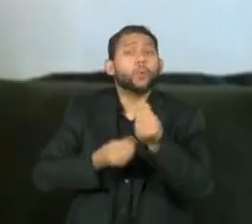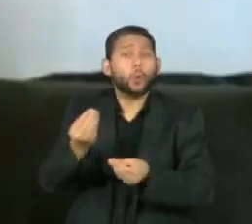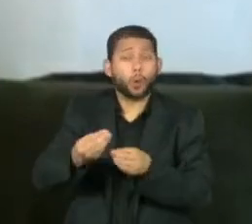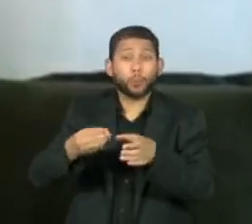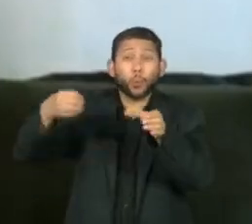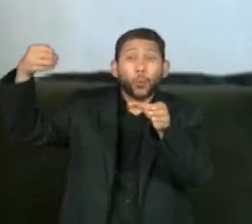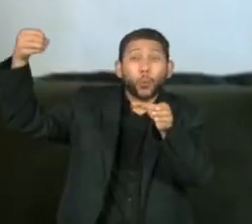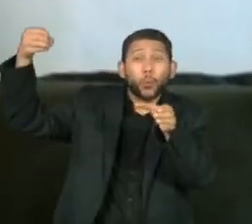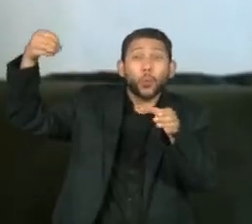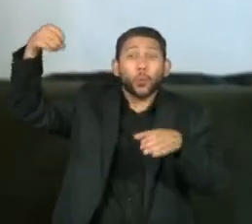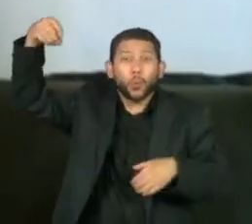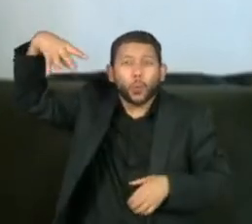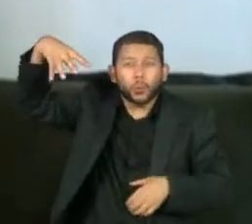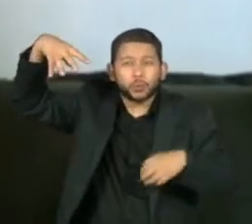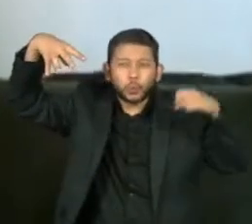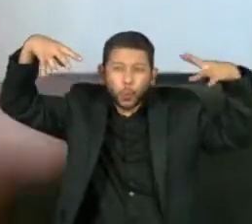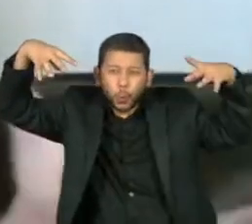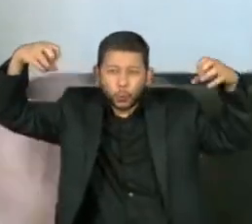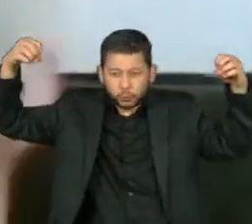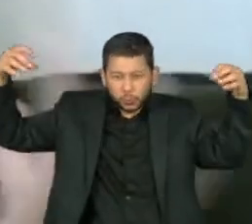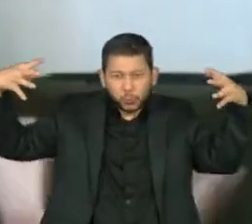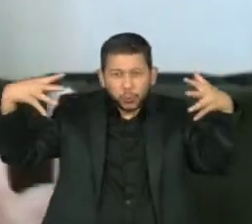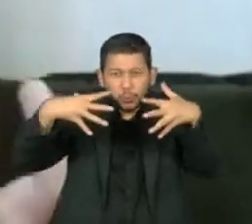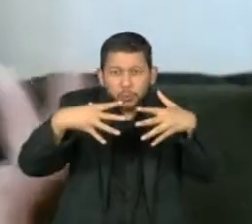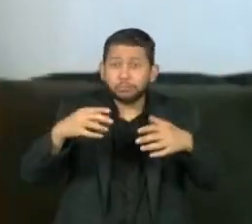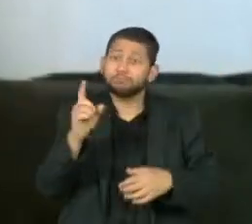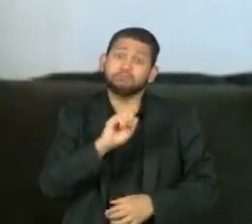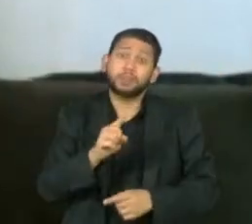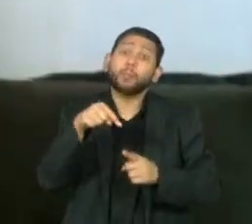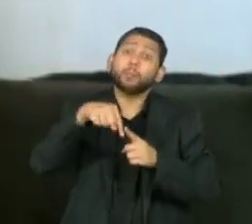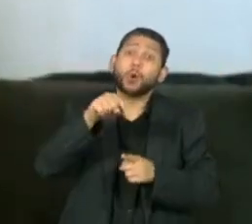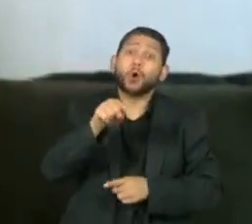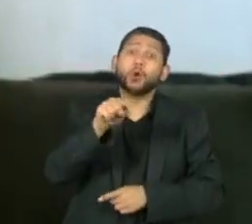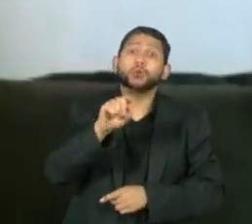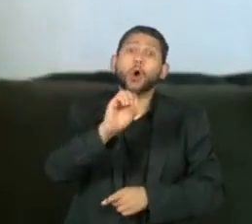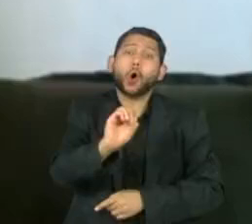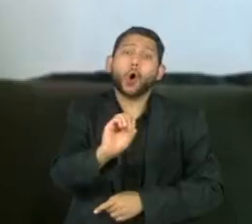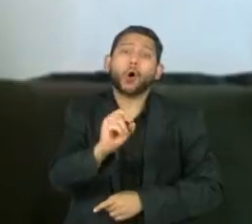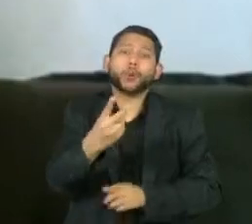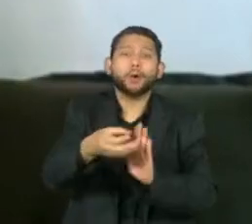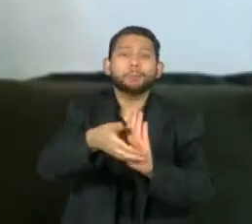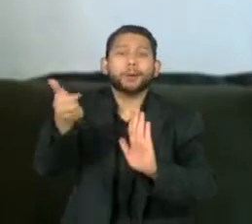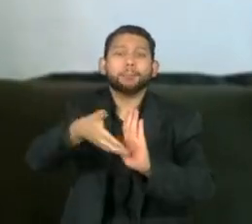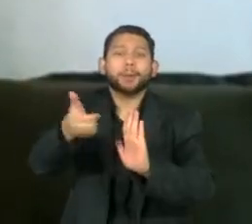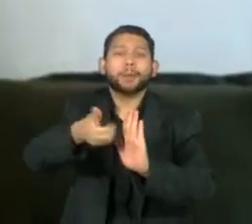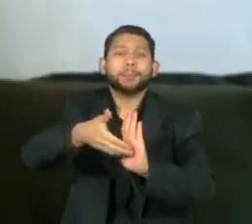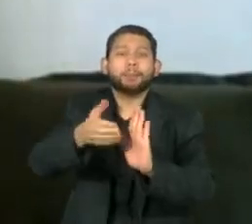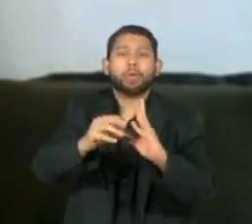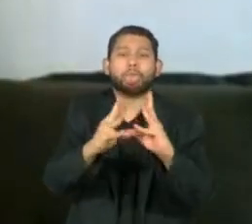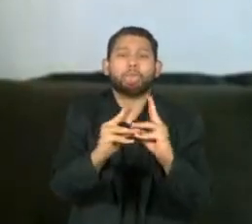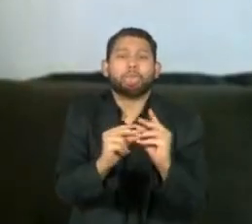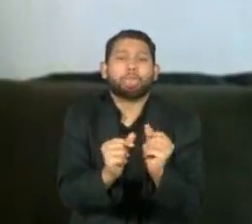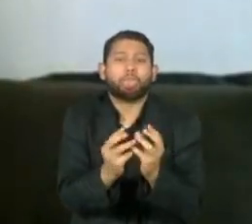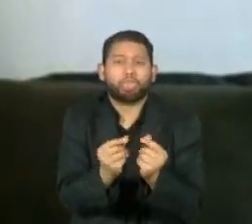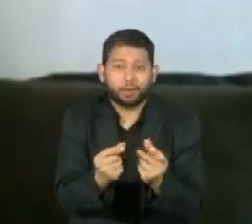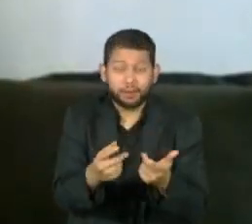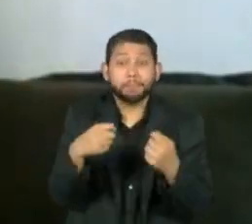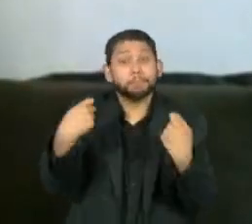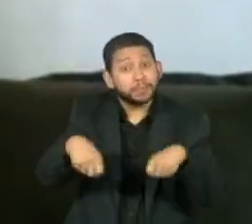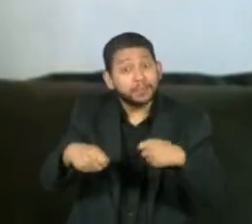da luz, da exposição da luz, porque ele pode estar se oxidando. Então, sempre guardar em um local mais escuro, um ambiente